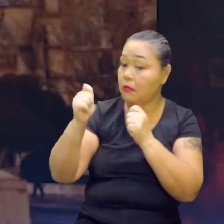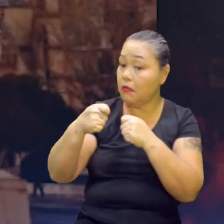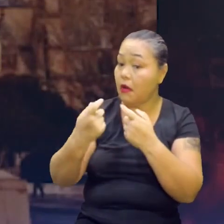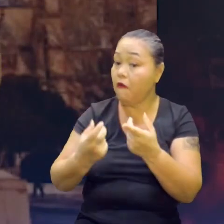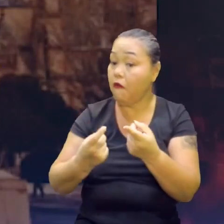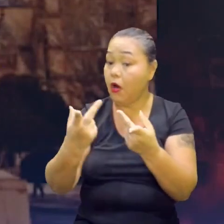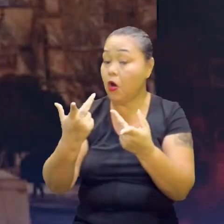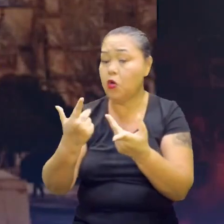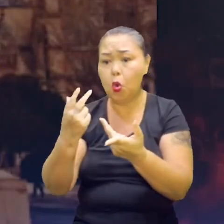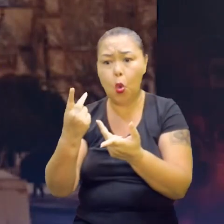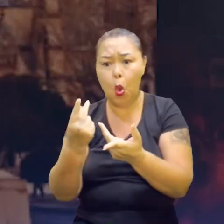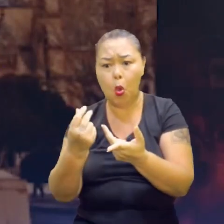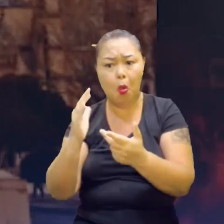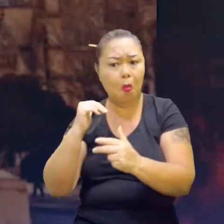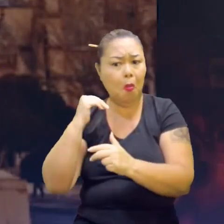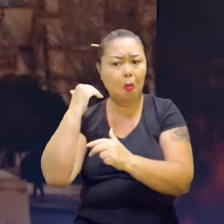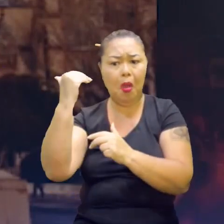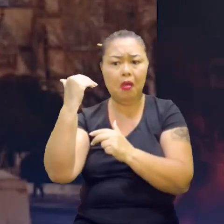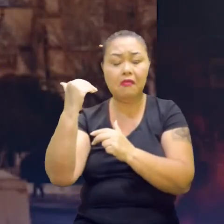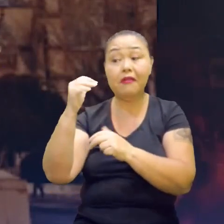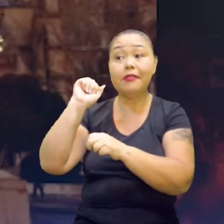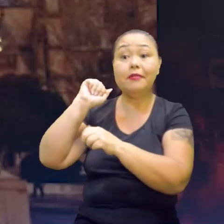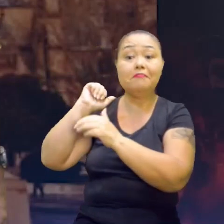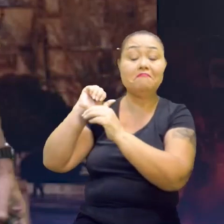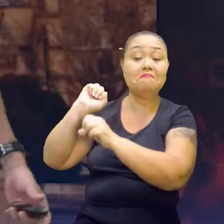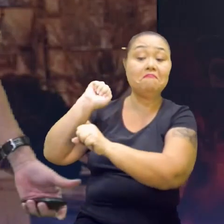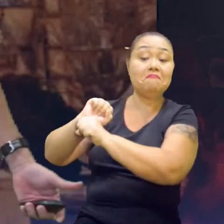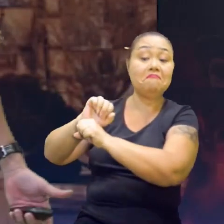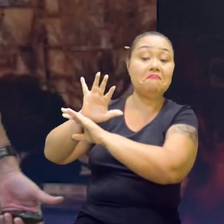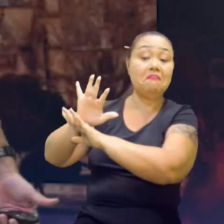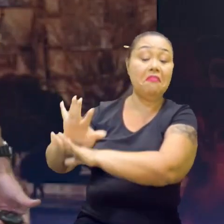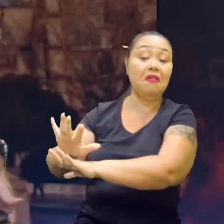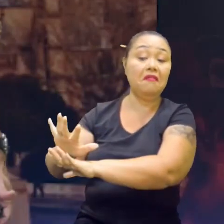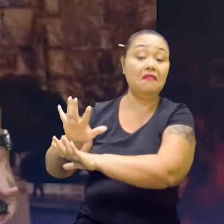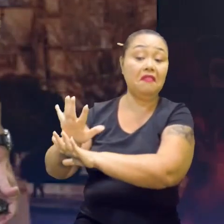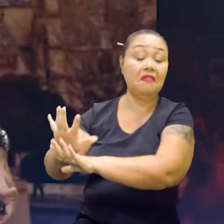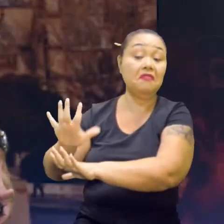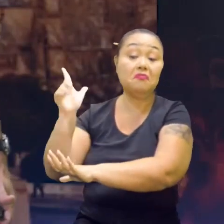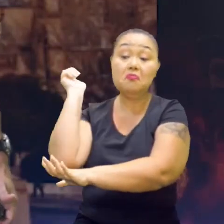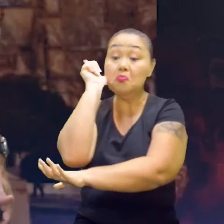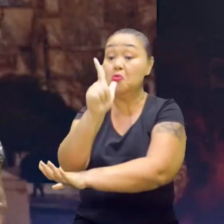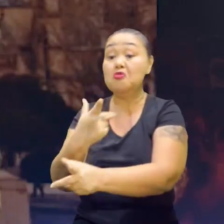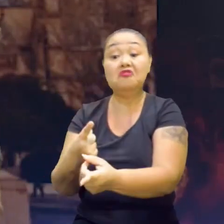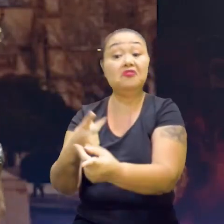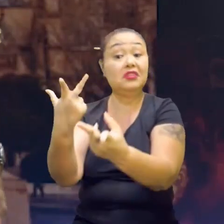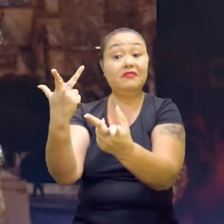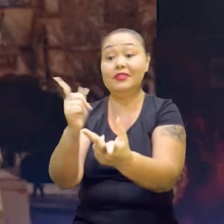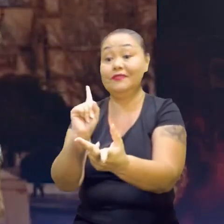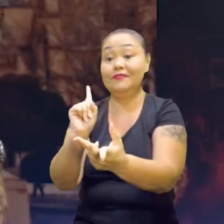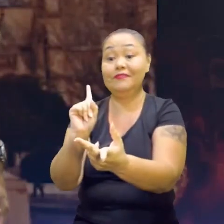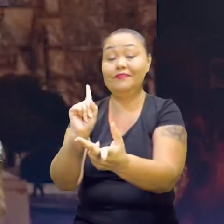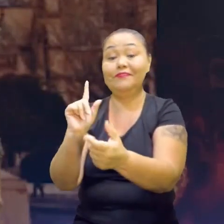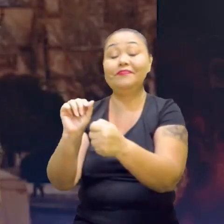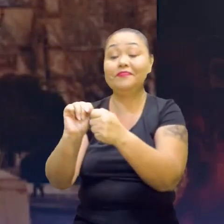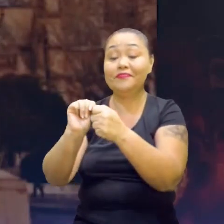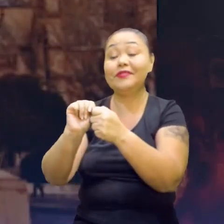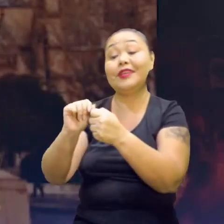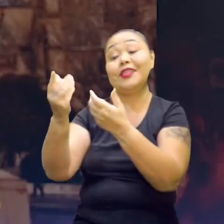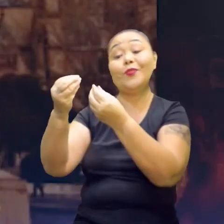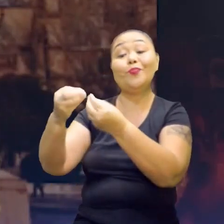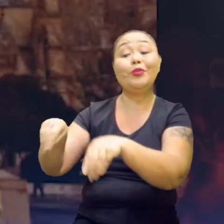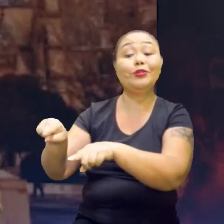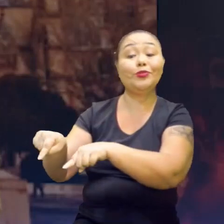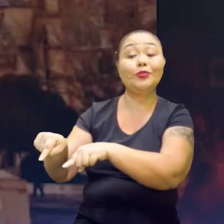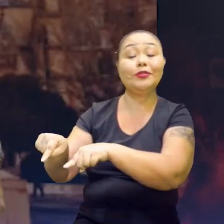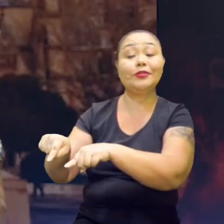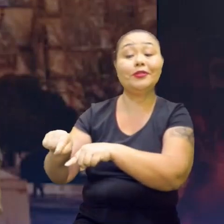alto, vai ficar embargada a minha mercadoria. Eu não consigo vender. E eu entro no prejuízo. Porque as contas vão